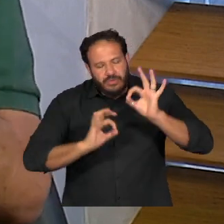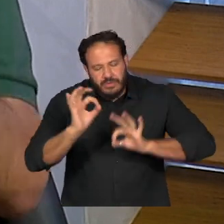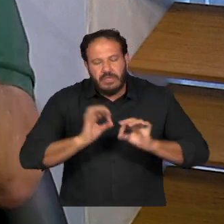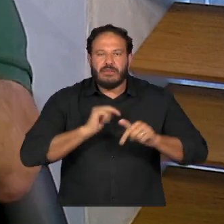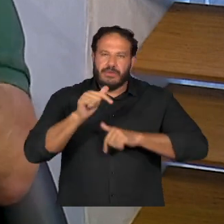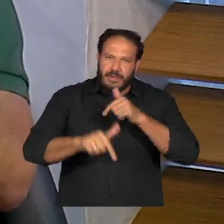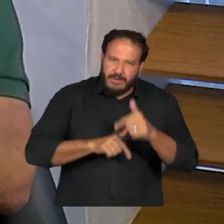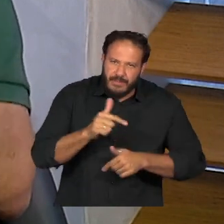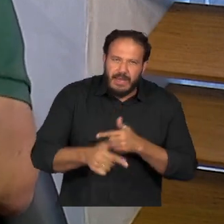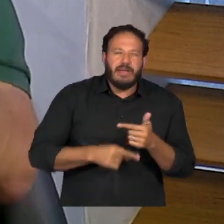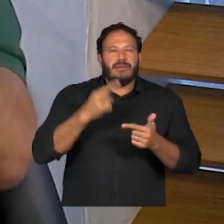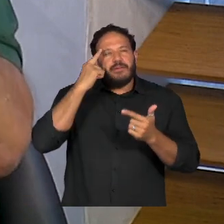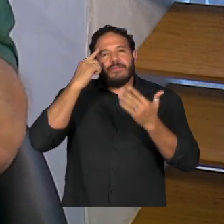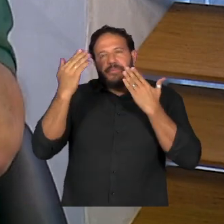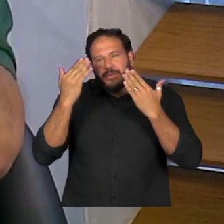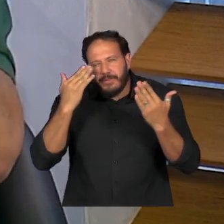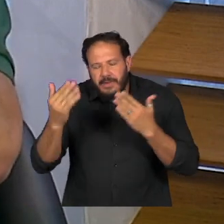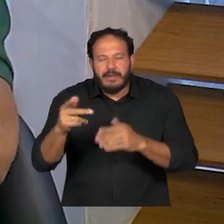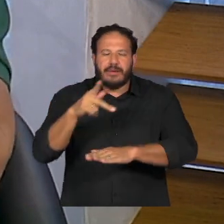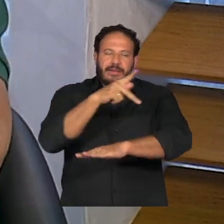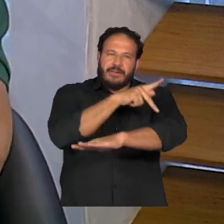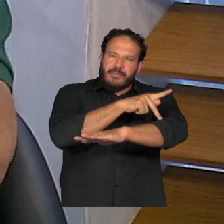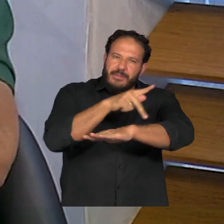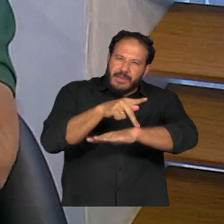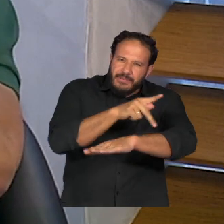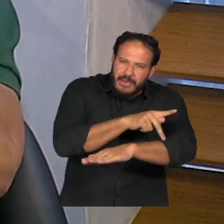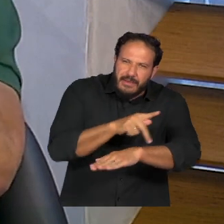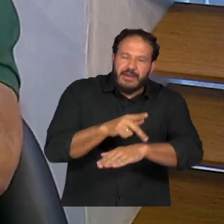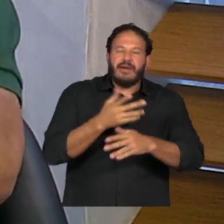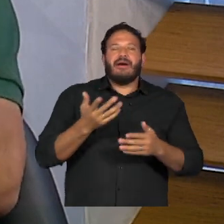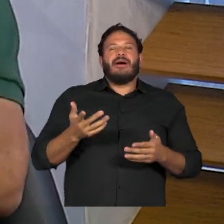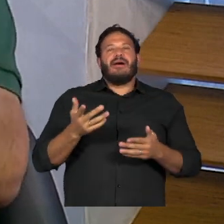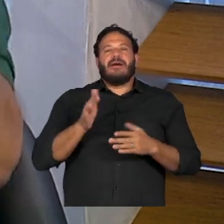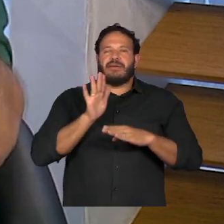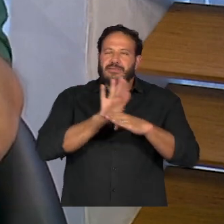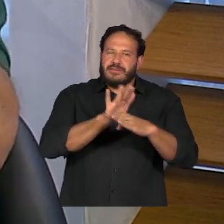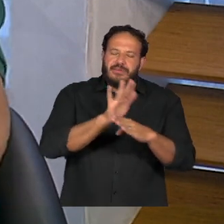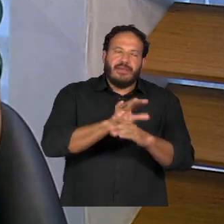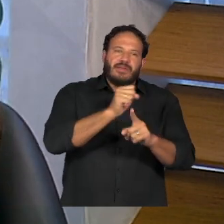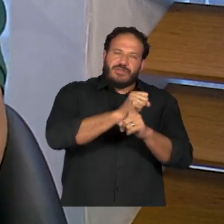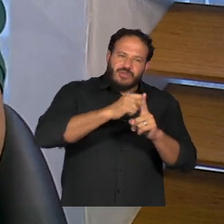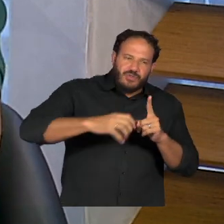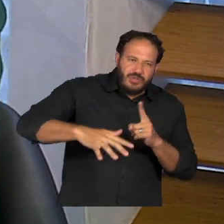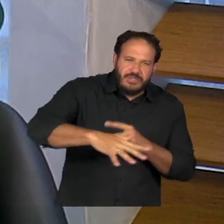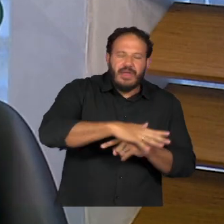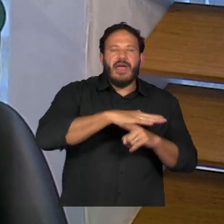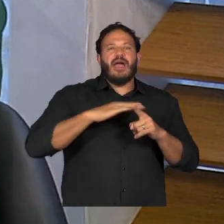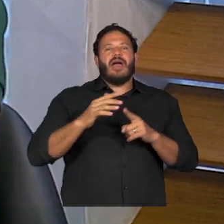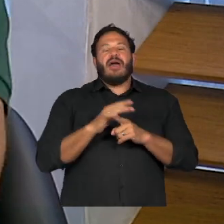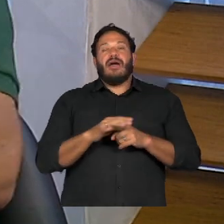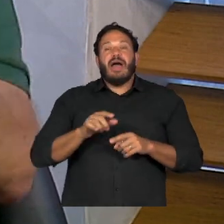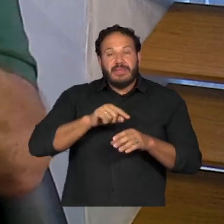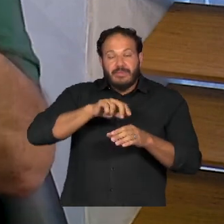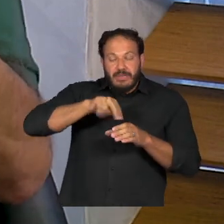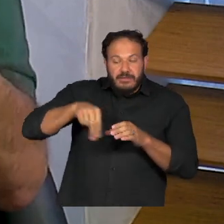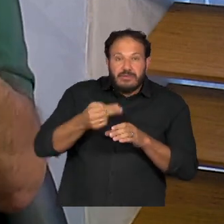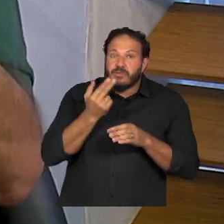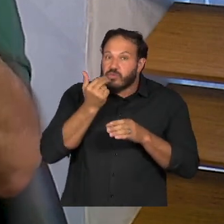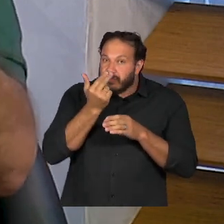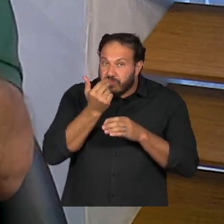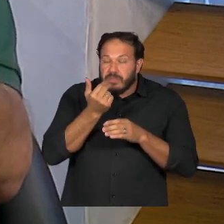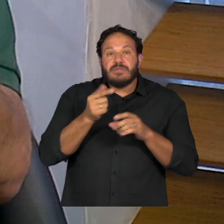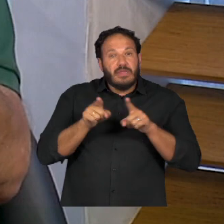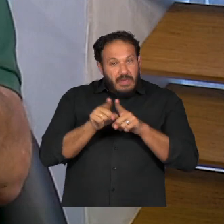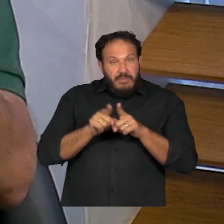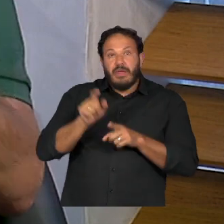psicólogos de pedagogos de eh da assistente social nutricionista inclusive porque nós temos